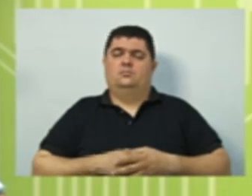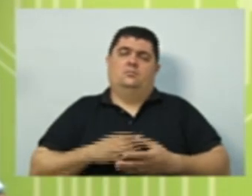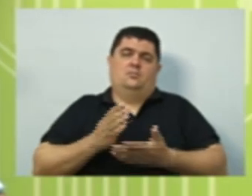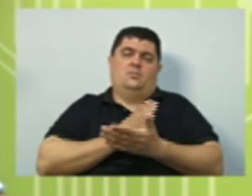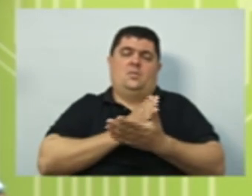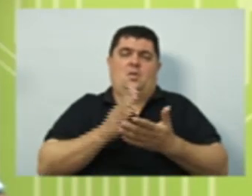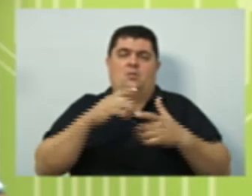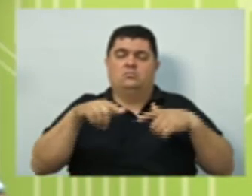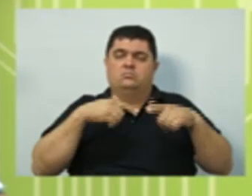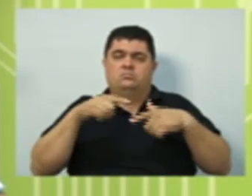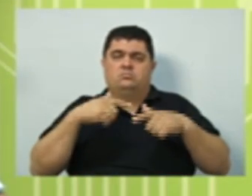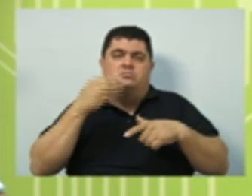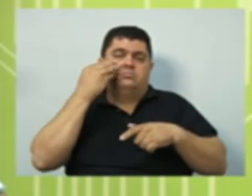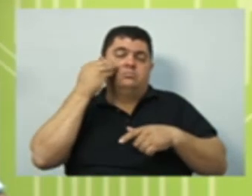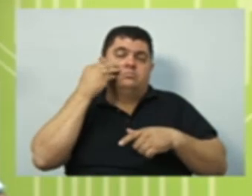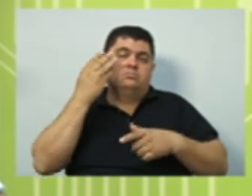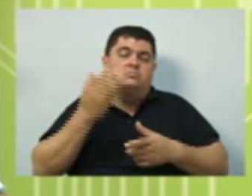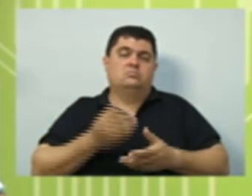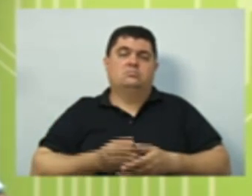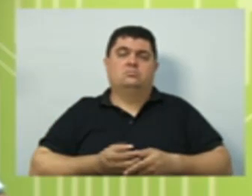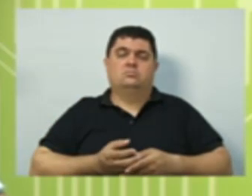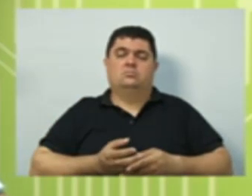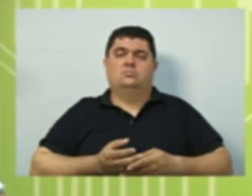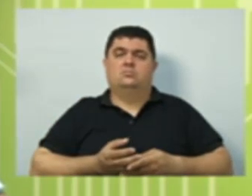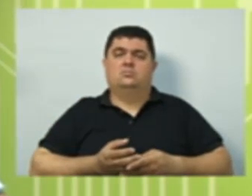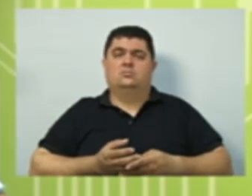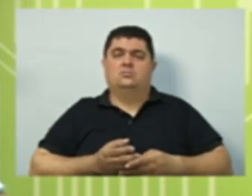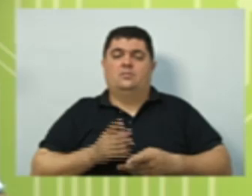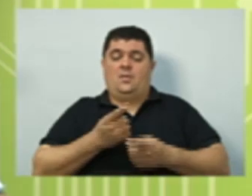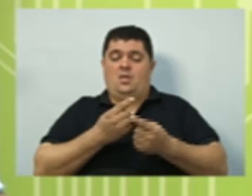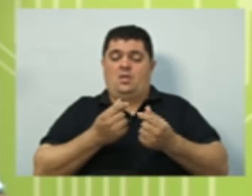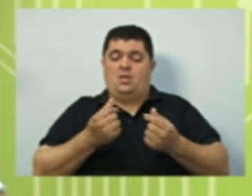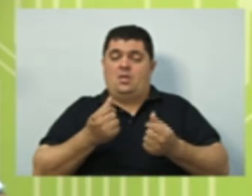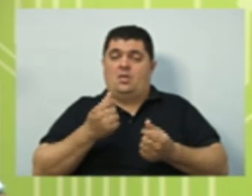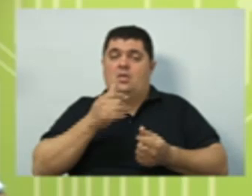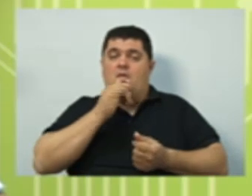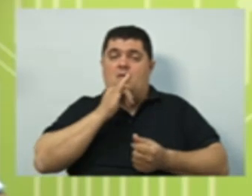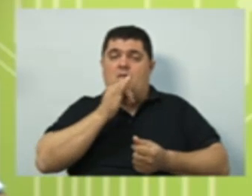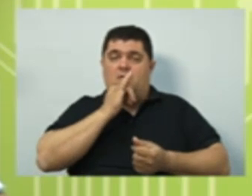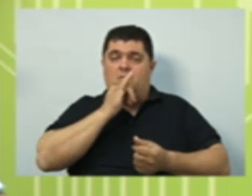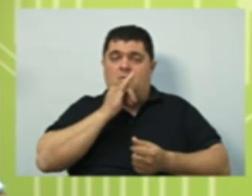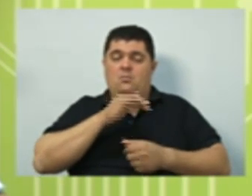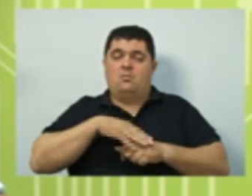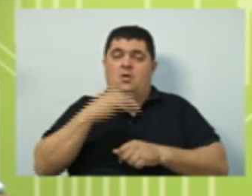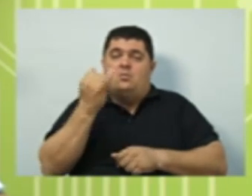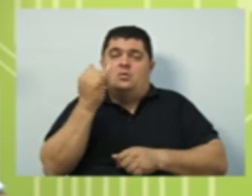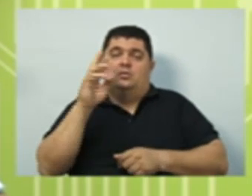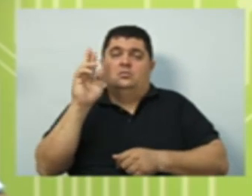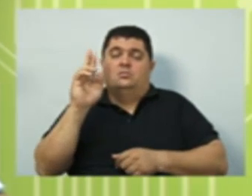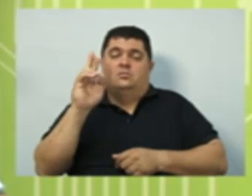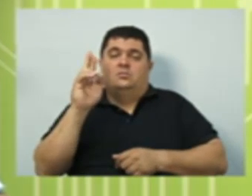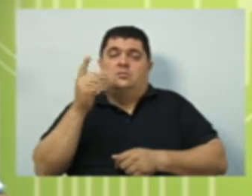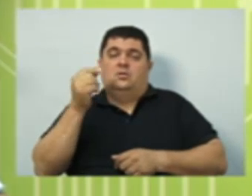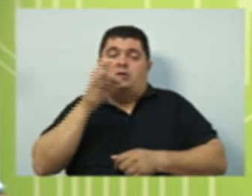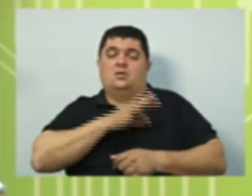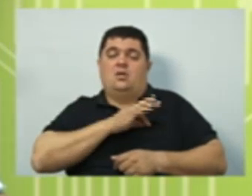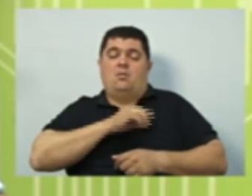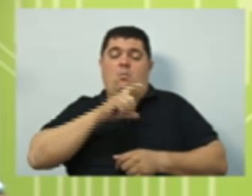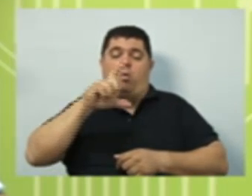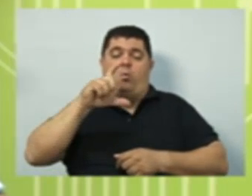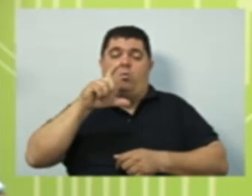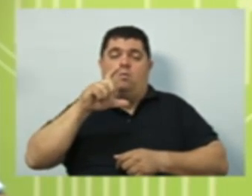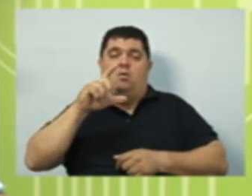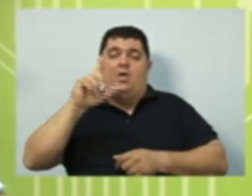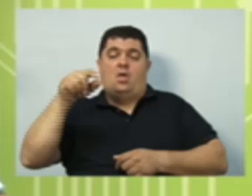atividades típicas disto. A nível financeiro, parece que se valoriza mais aquelas atividades ligadas ao intelecto